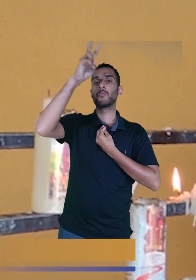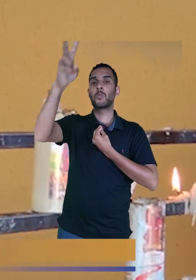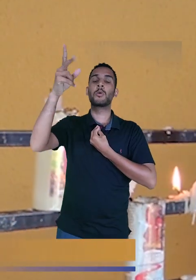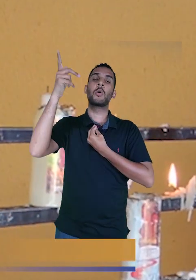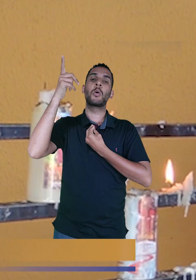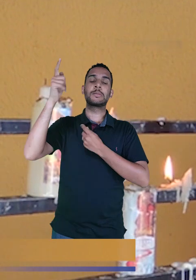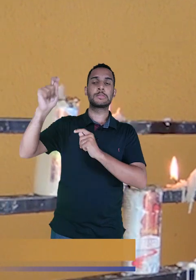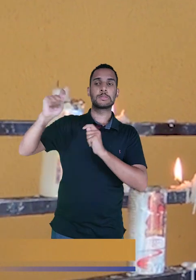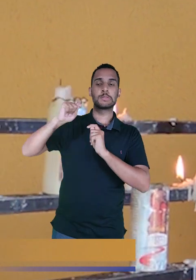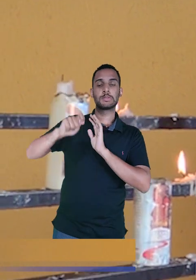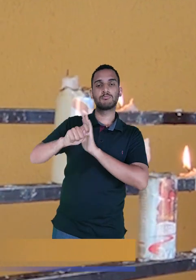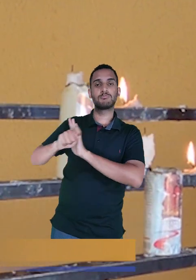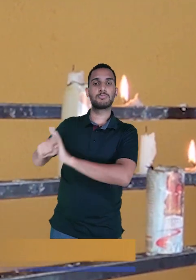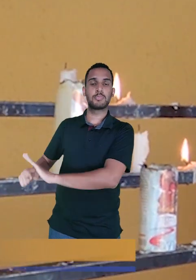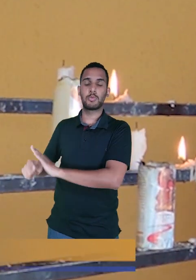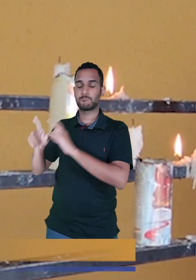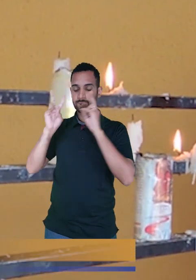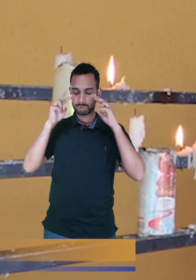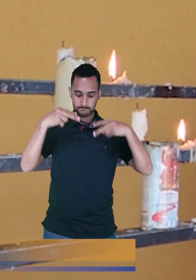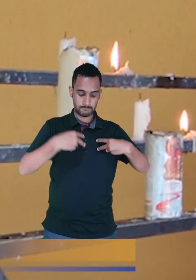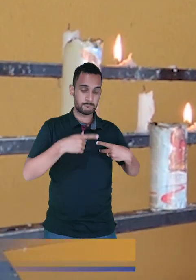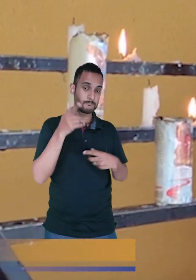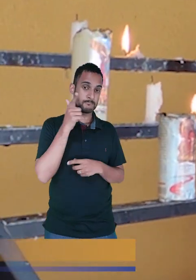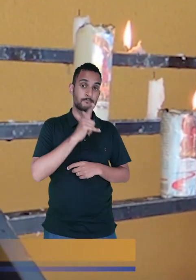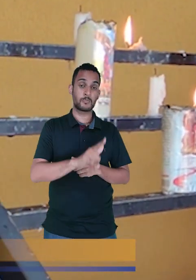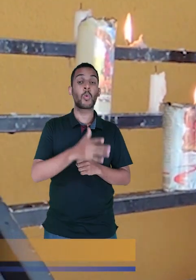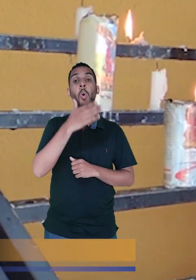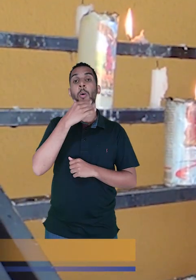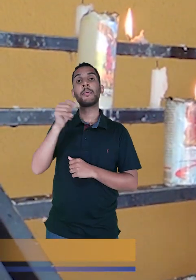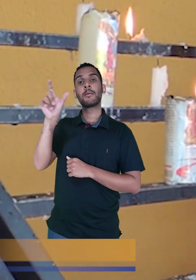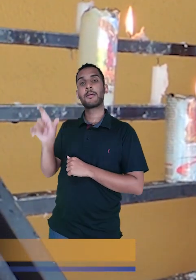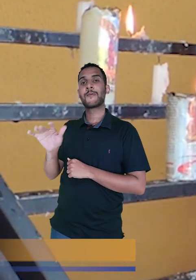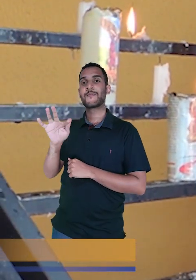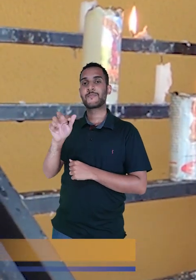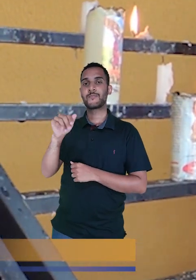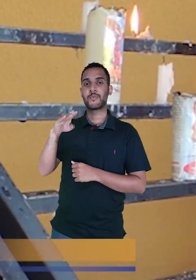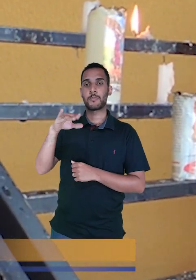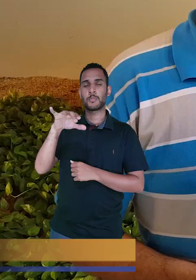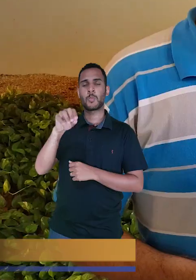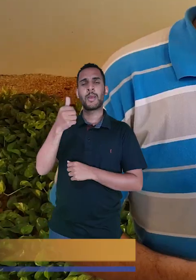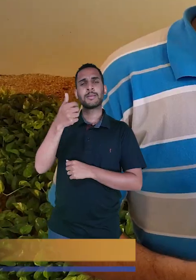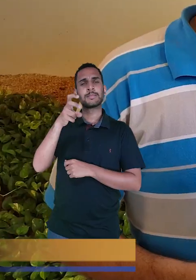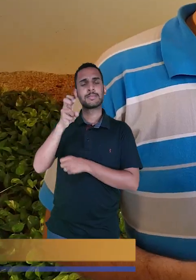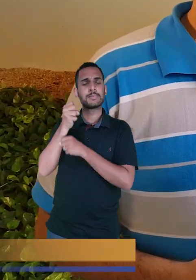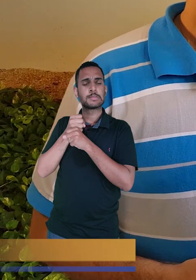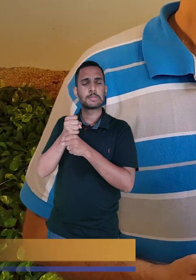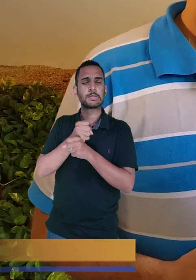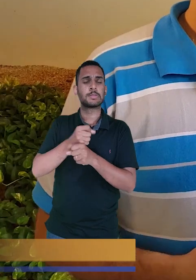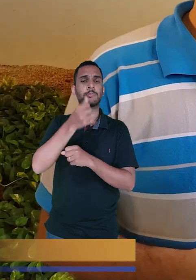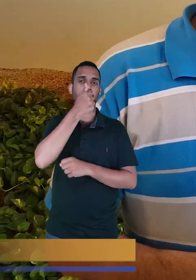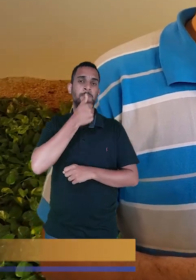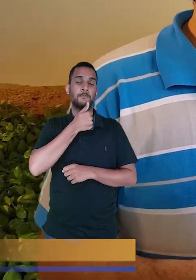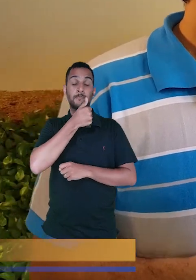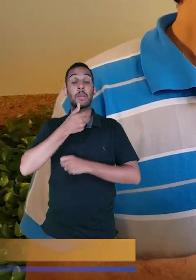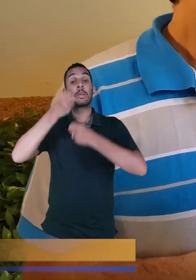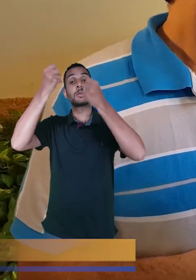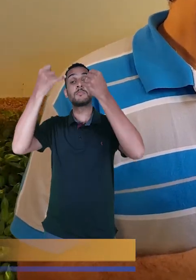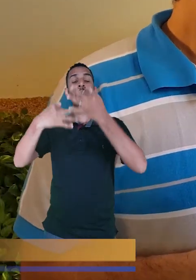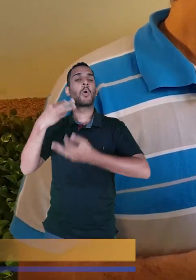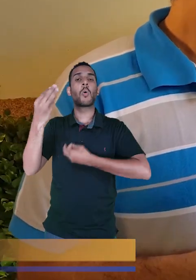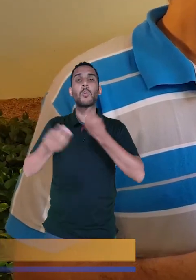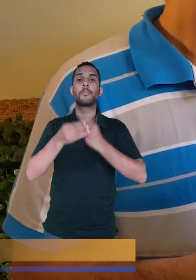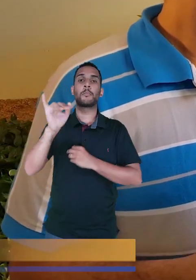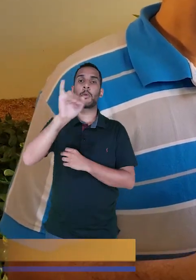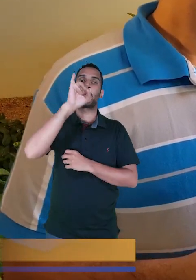Deus dá ao homem força para vencer as tentações e a olhar para dentro de si. Fábio, que há 15 anos pratica